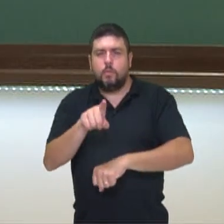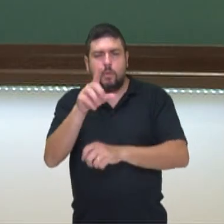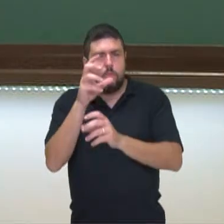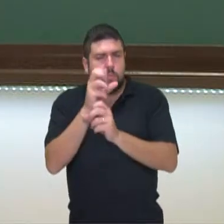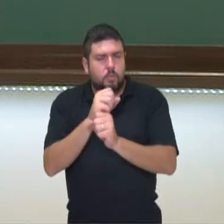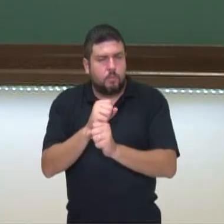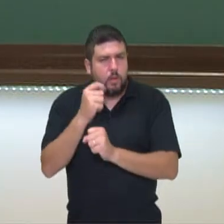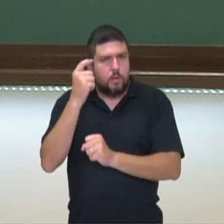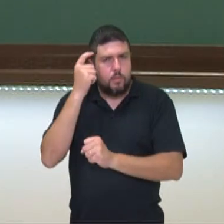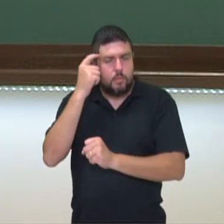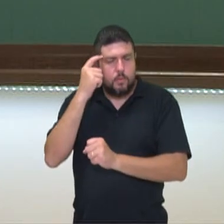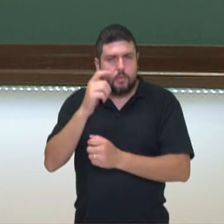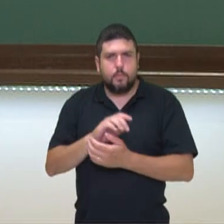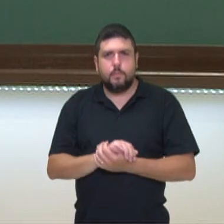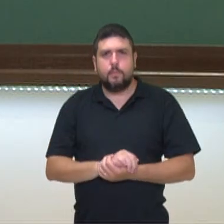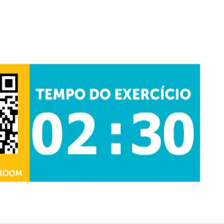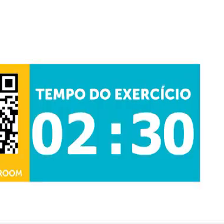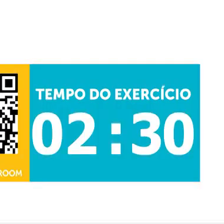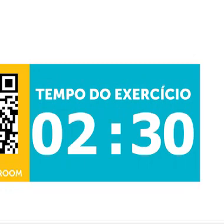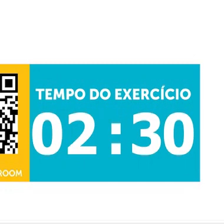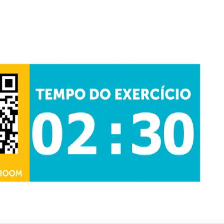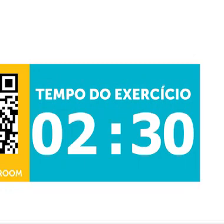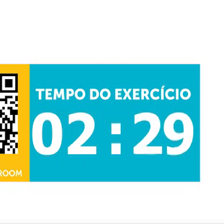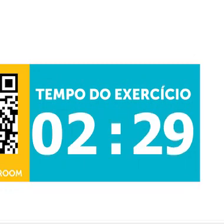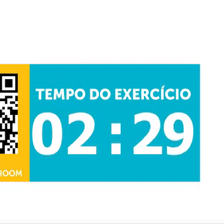calcular e pensar nessa ideia de subtração.